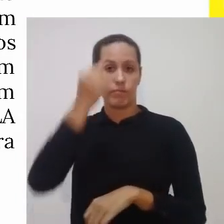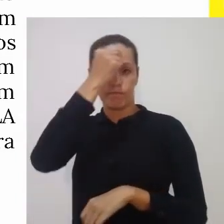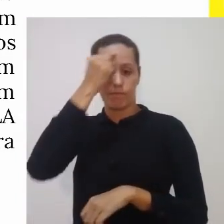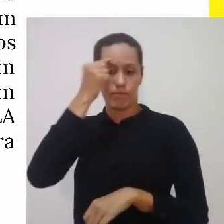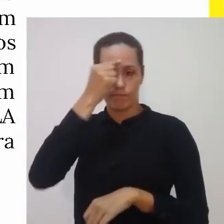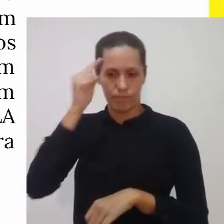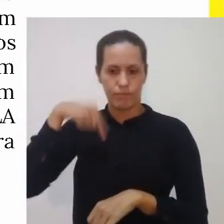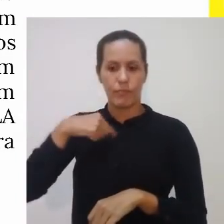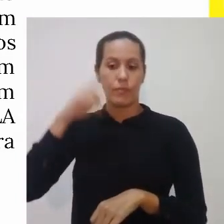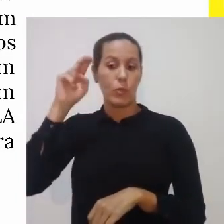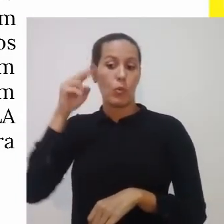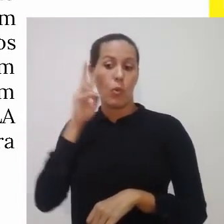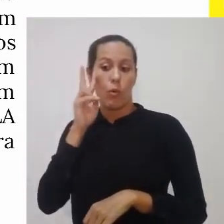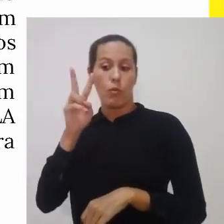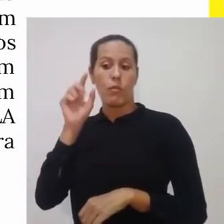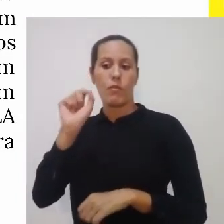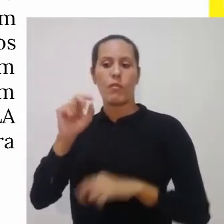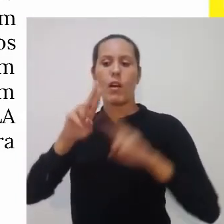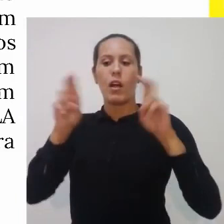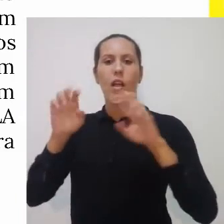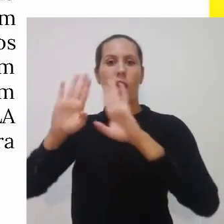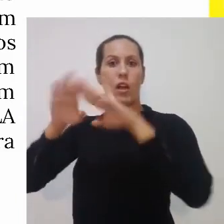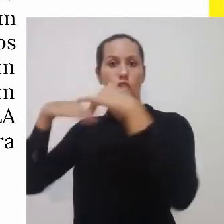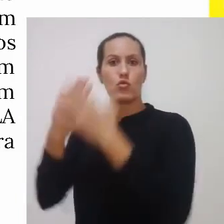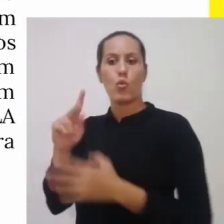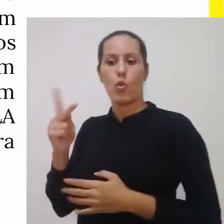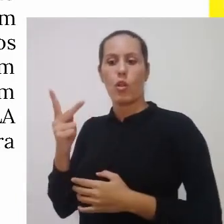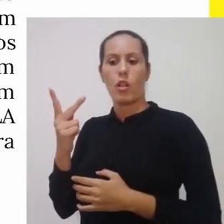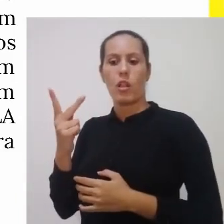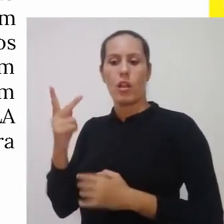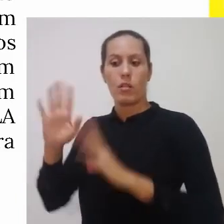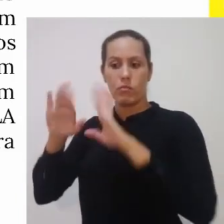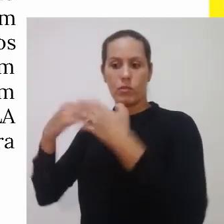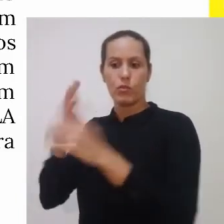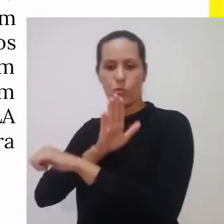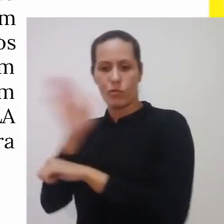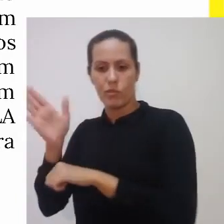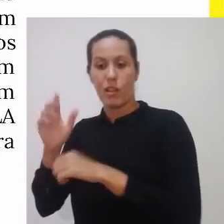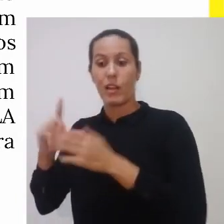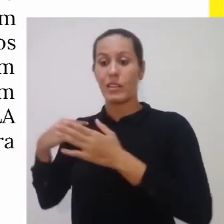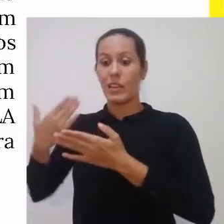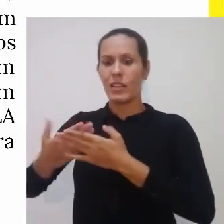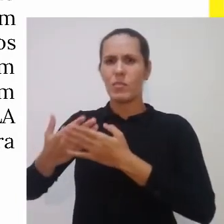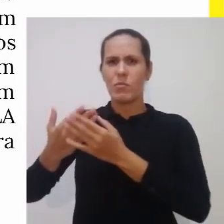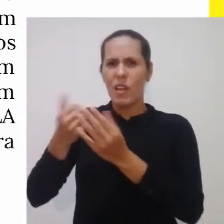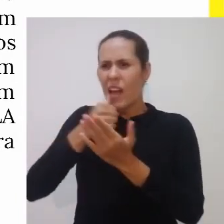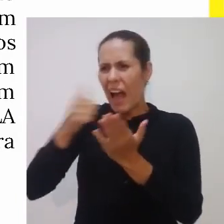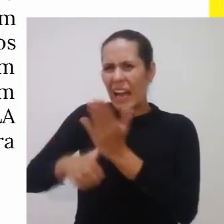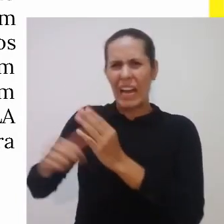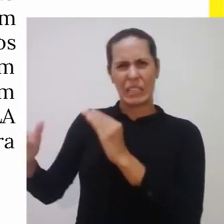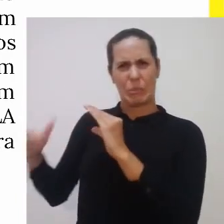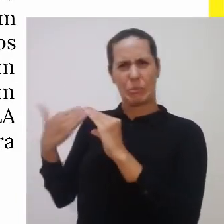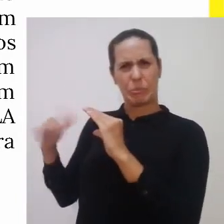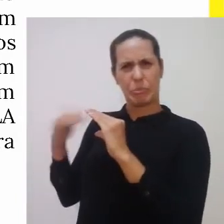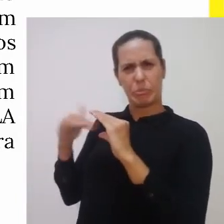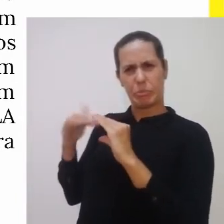fazer. Harry Potter nunca tinha ouvido falar em Hogwarts até o momento em que as cartas começaram a aparecer no capacho do